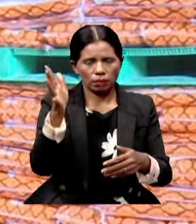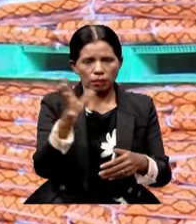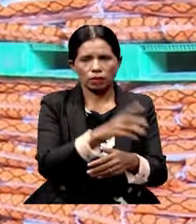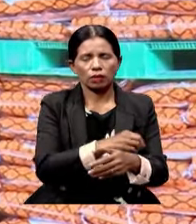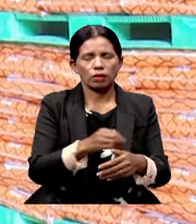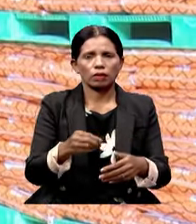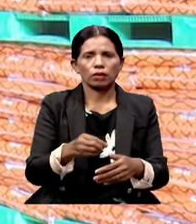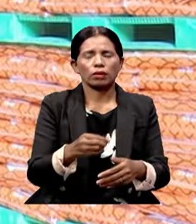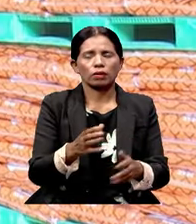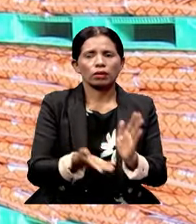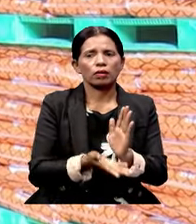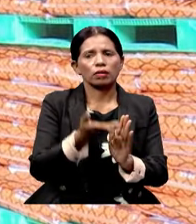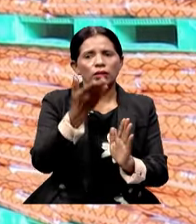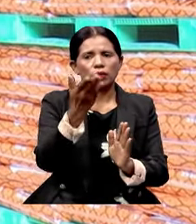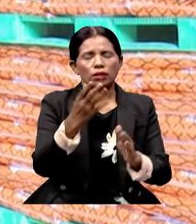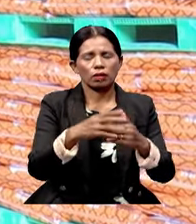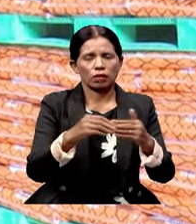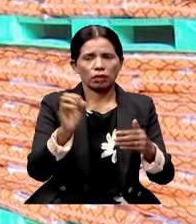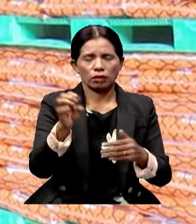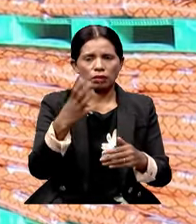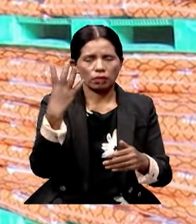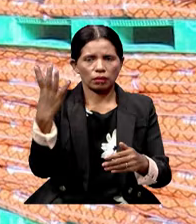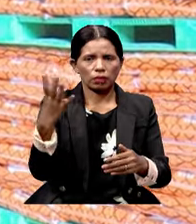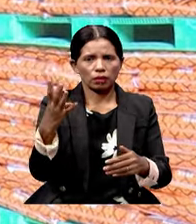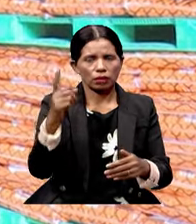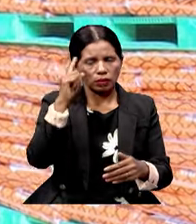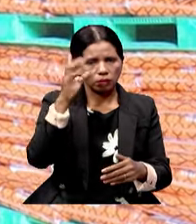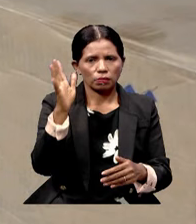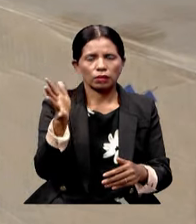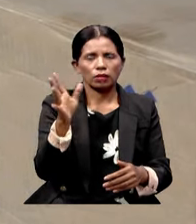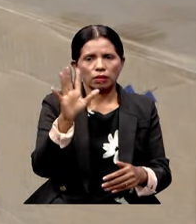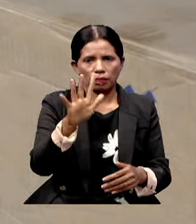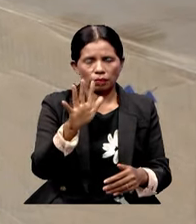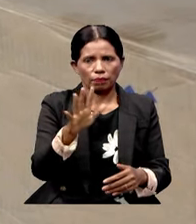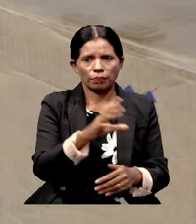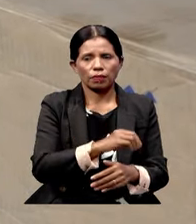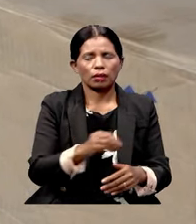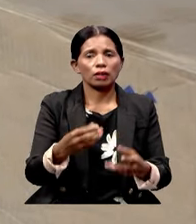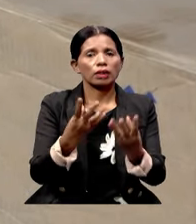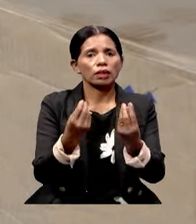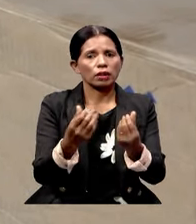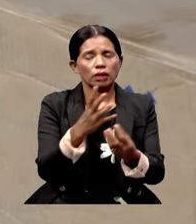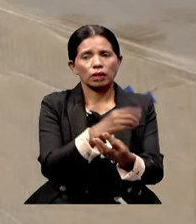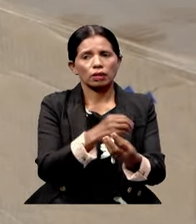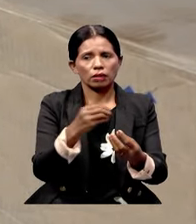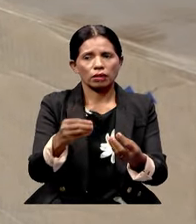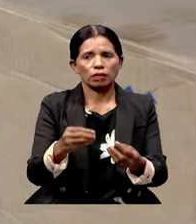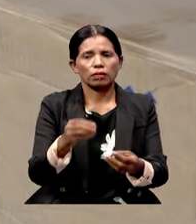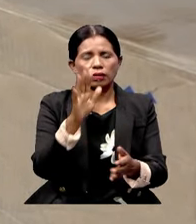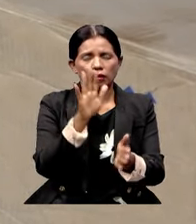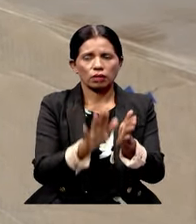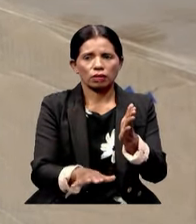o folin asliu dólar sanure sin hat centavos hitunu resen lima. Folin trigo kilograma ida folin kikliu